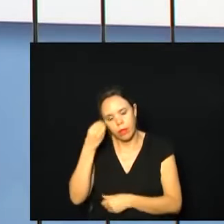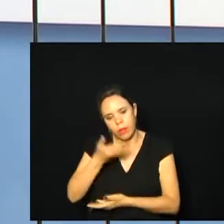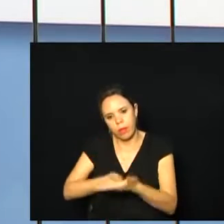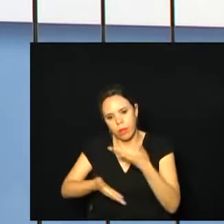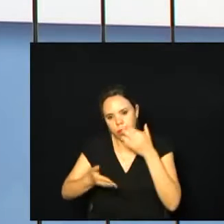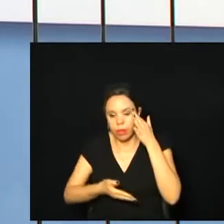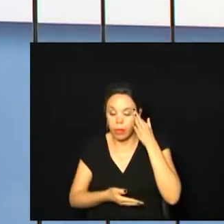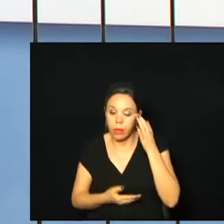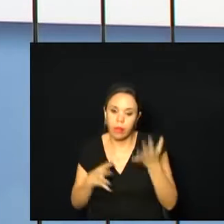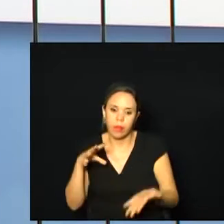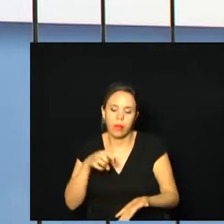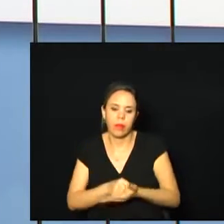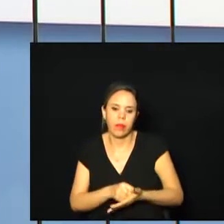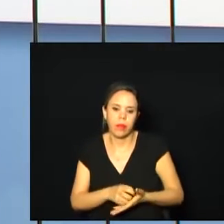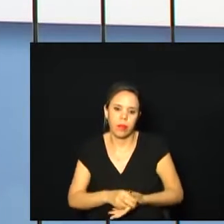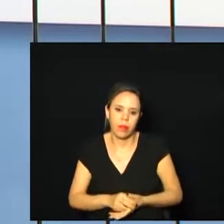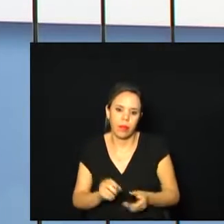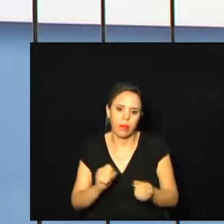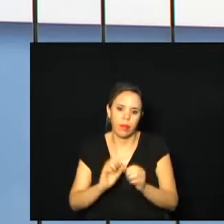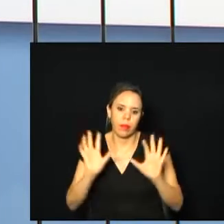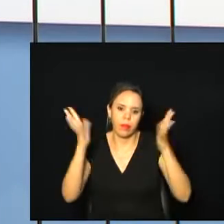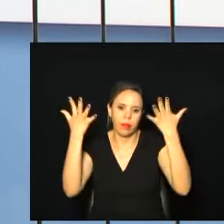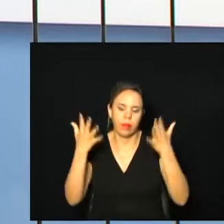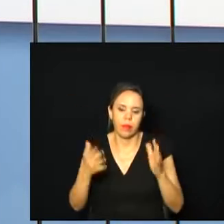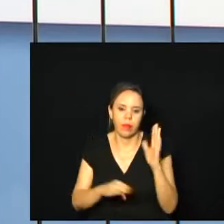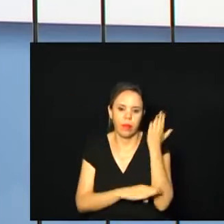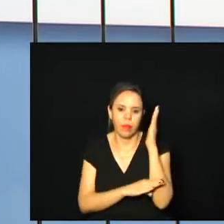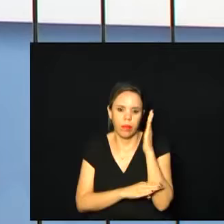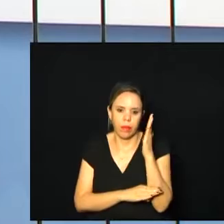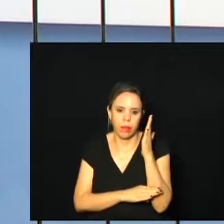de experiência. A inscrição é